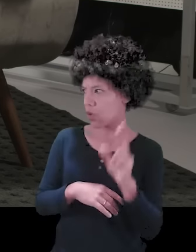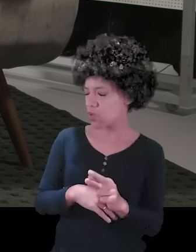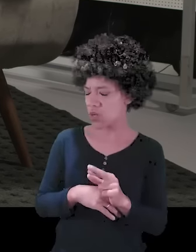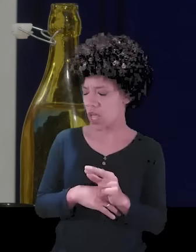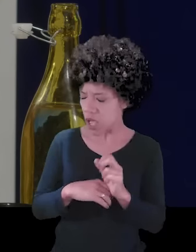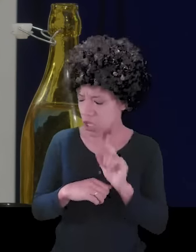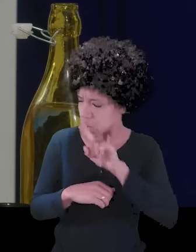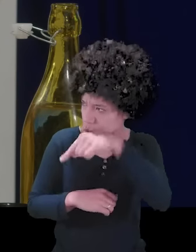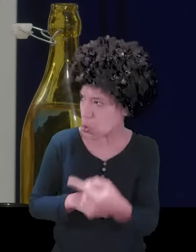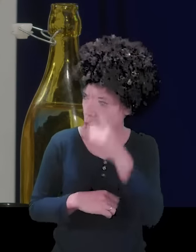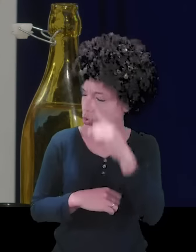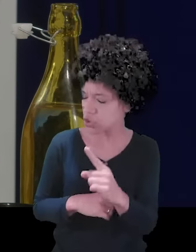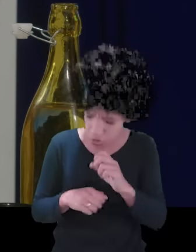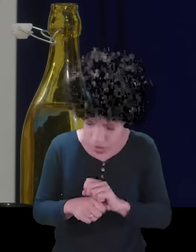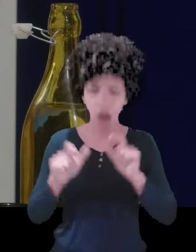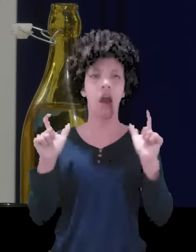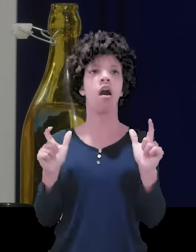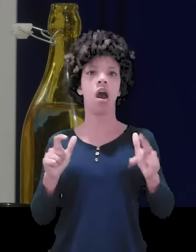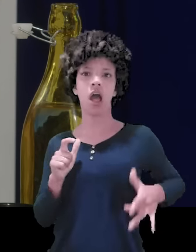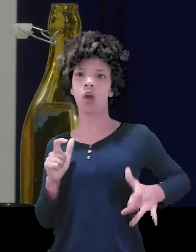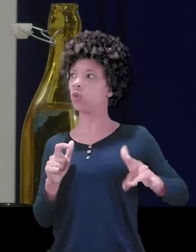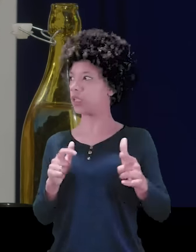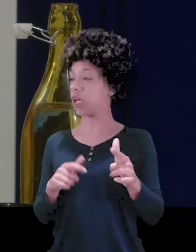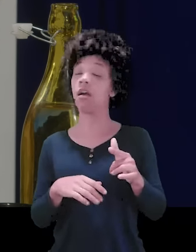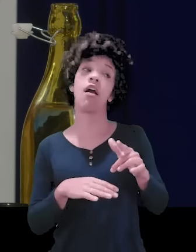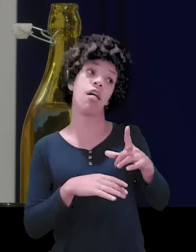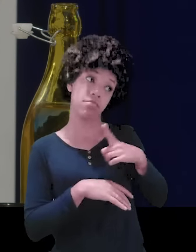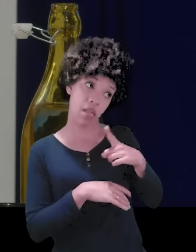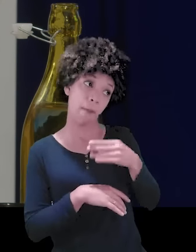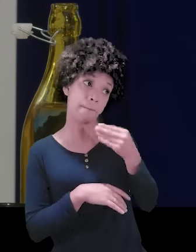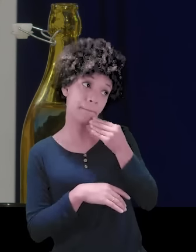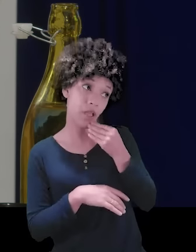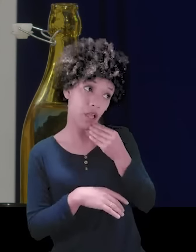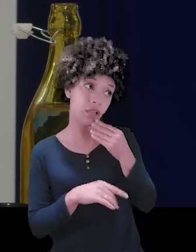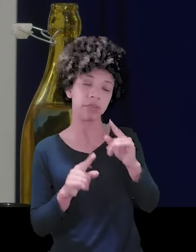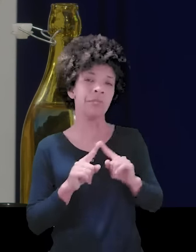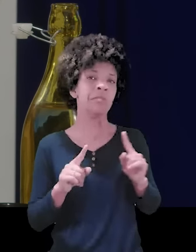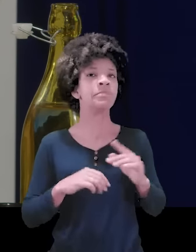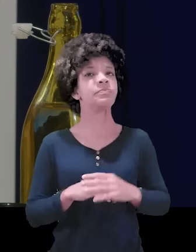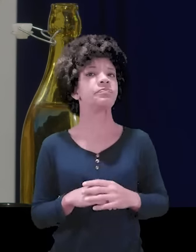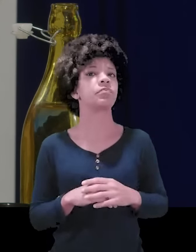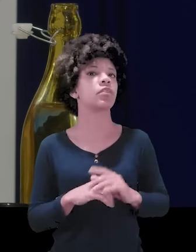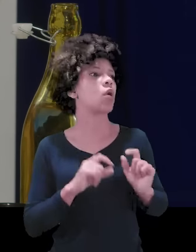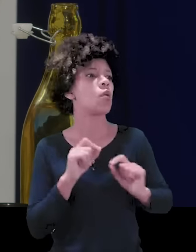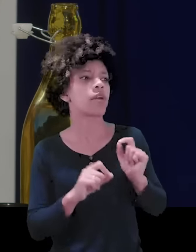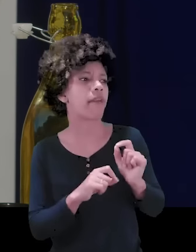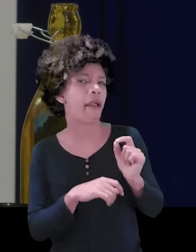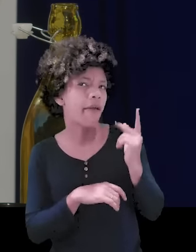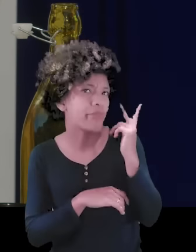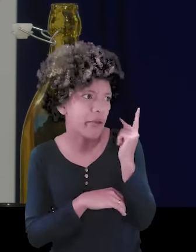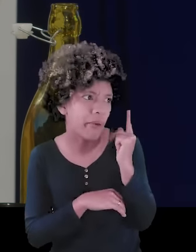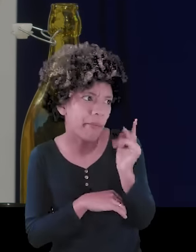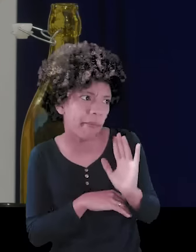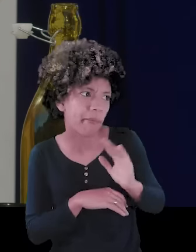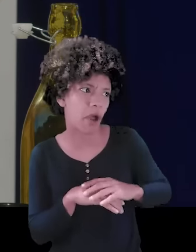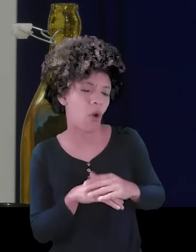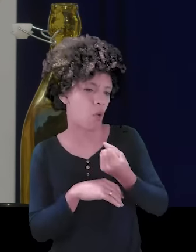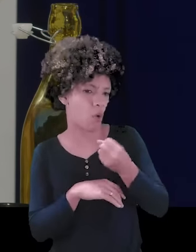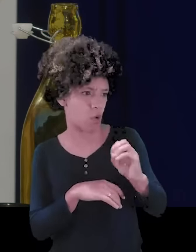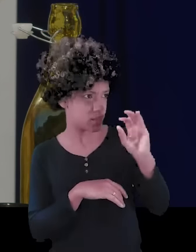ascender existe mesmo existe uma chance mas assim uh uh o que o que é mais comum assim eu vou falar